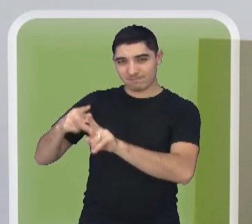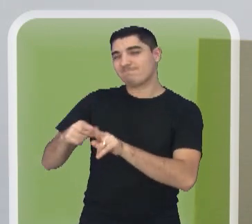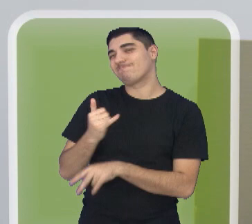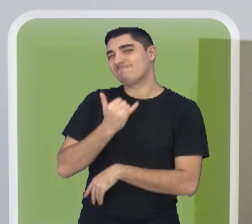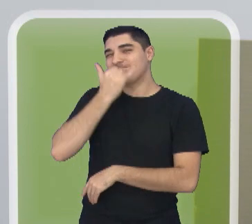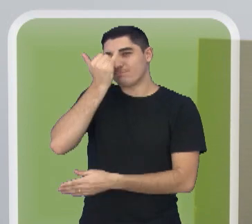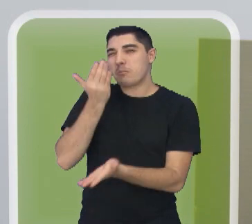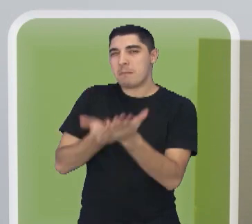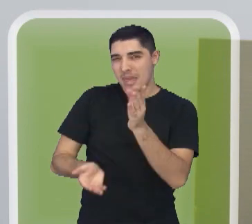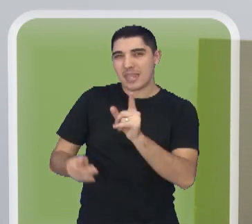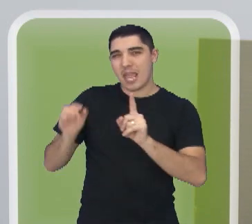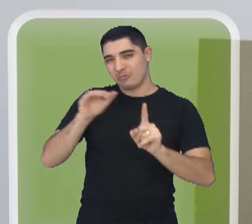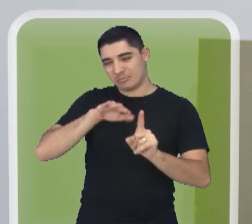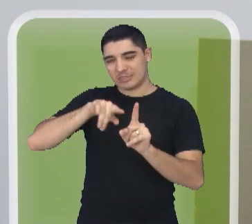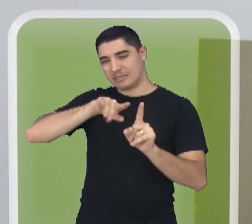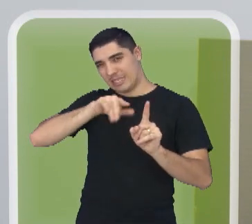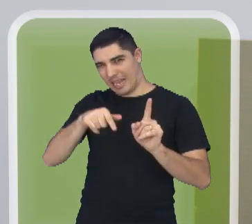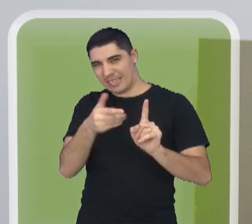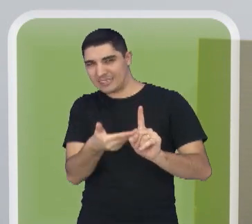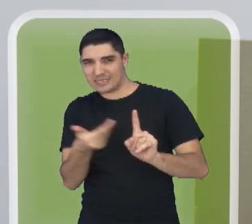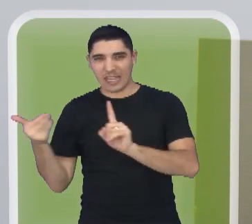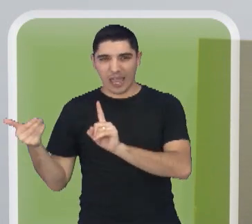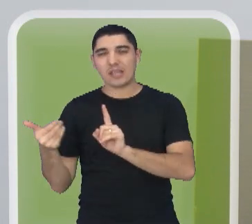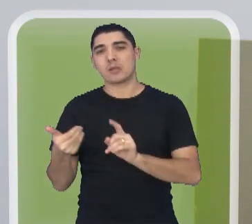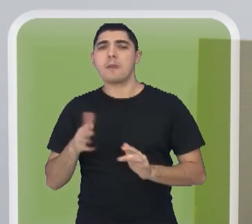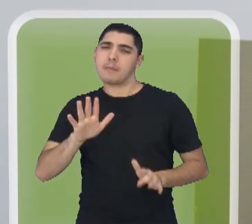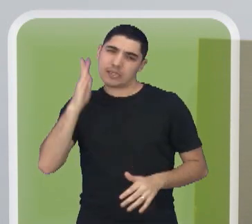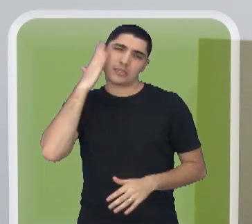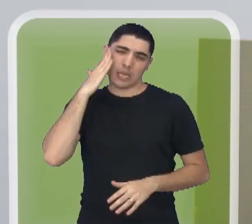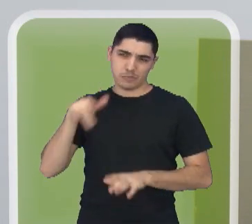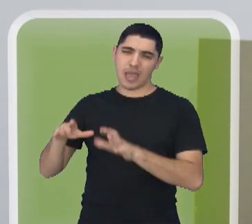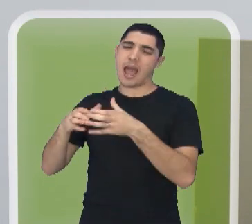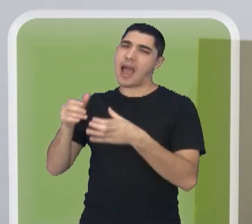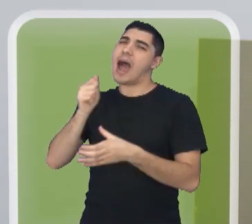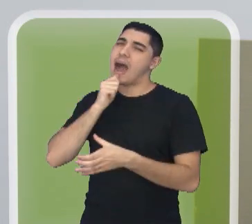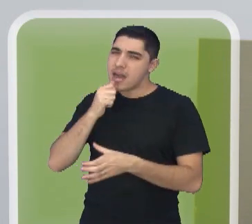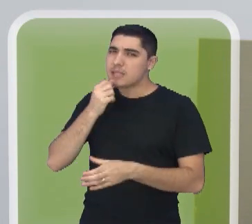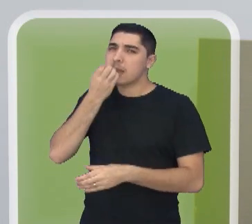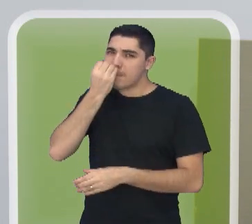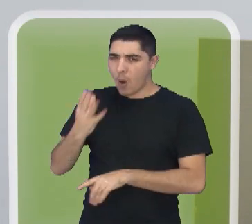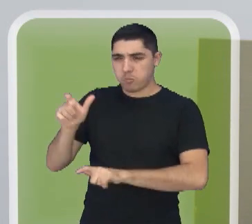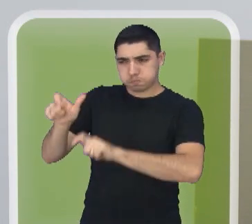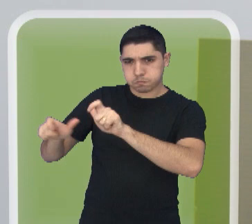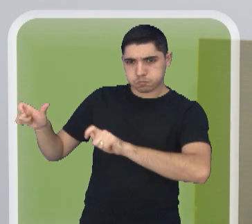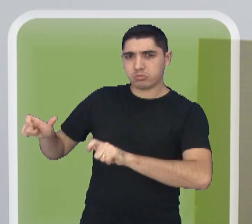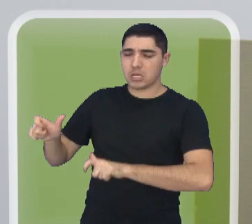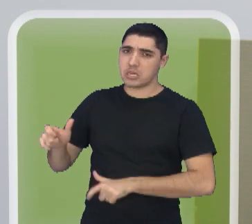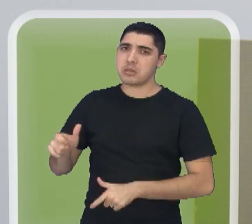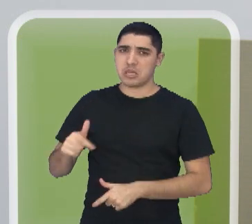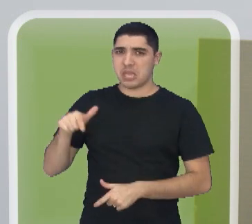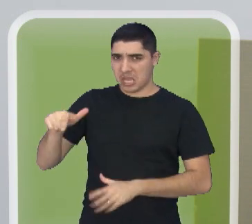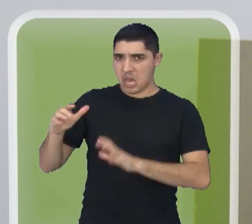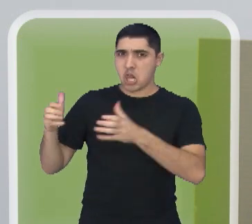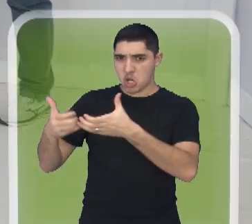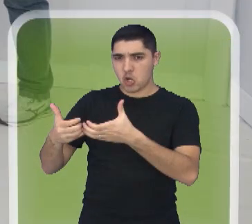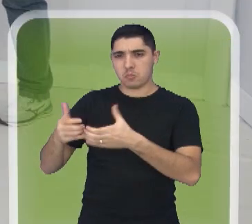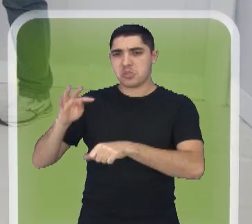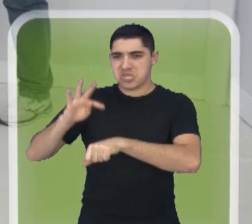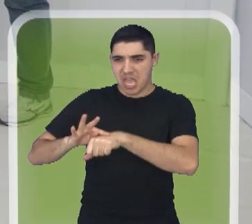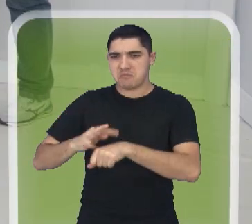2 jogos. Mas sabendo que eles têm muitos jogadores bons, muita qualidade. Achei o time deles muito bom